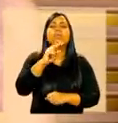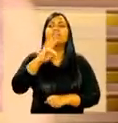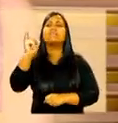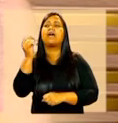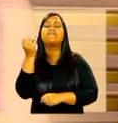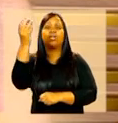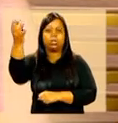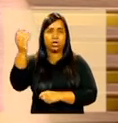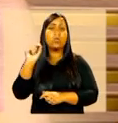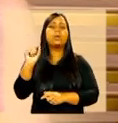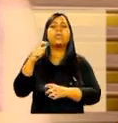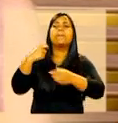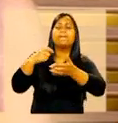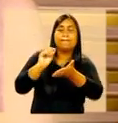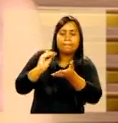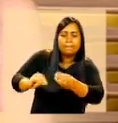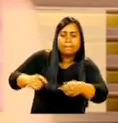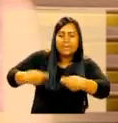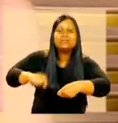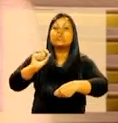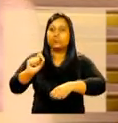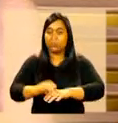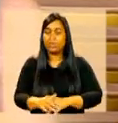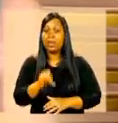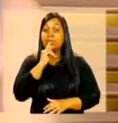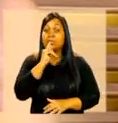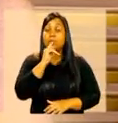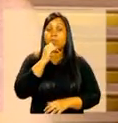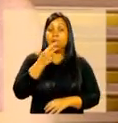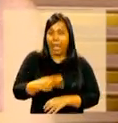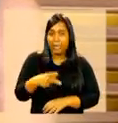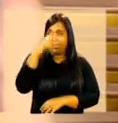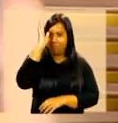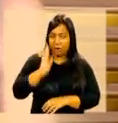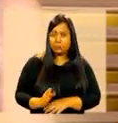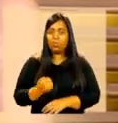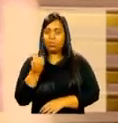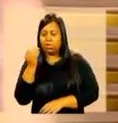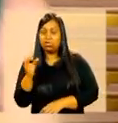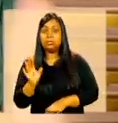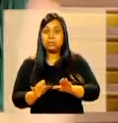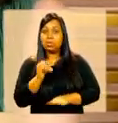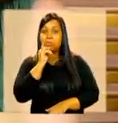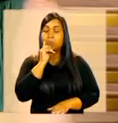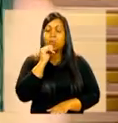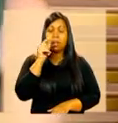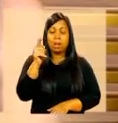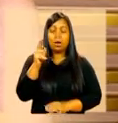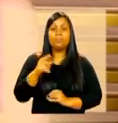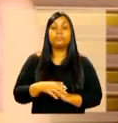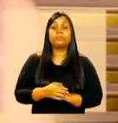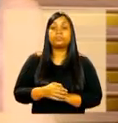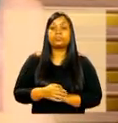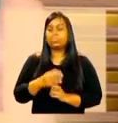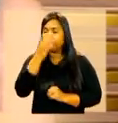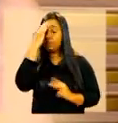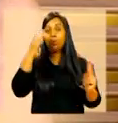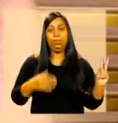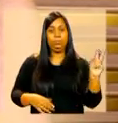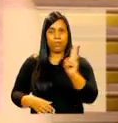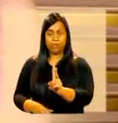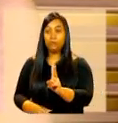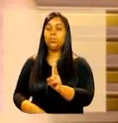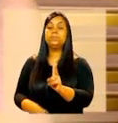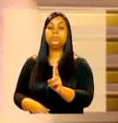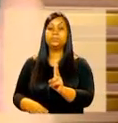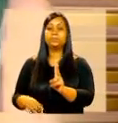fazer essa viagem, realizar essa viagem, né? Eu falo assim que a viagem nacional, já aconteceu lá na agência, por exemplo, de chegar um